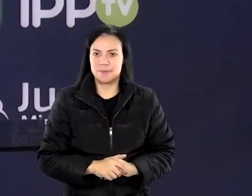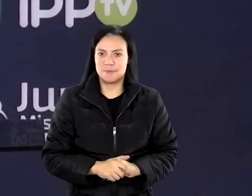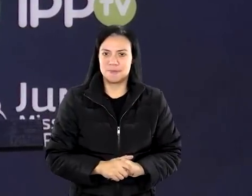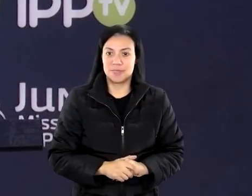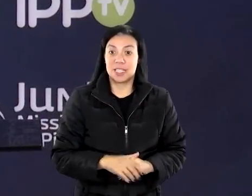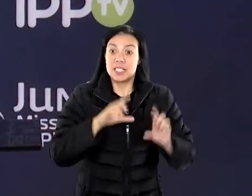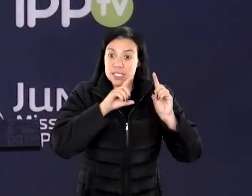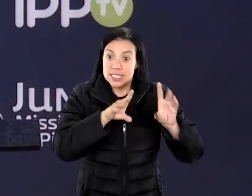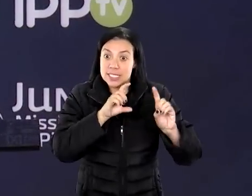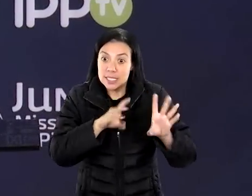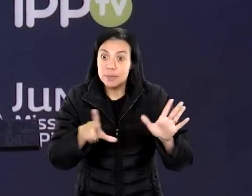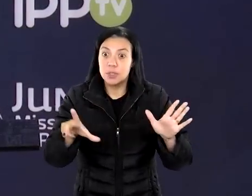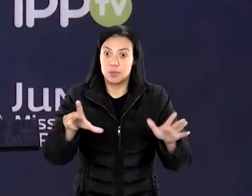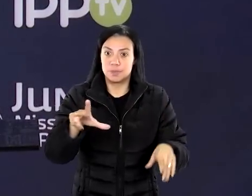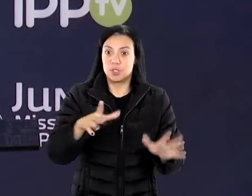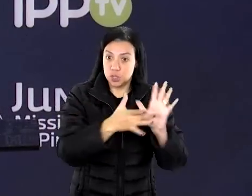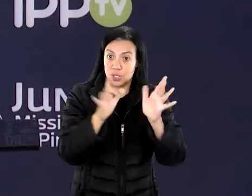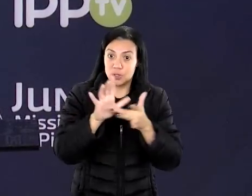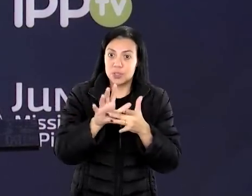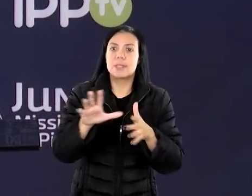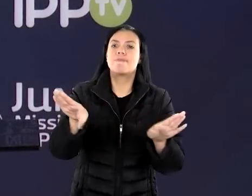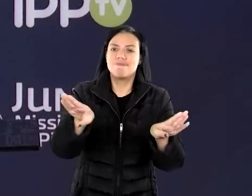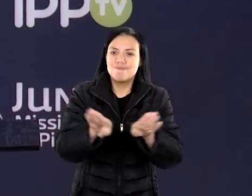Pessoal. Segundo,